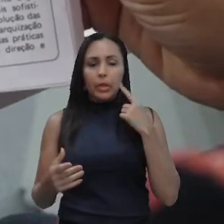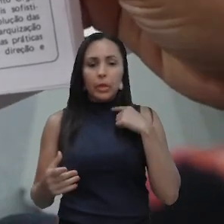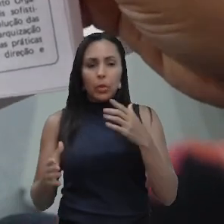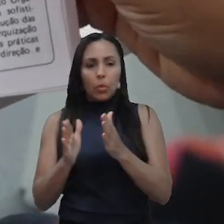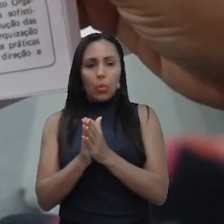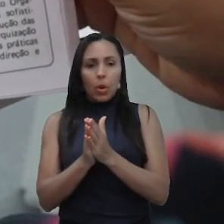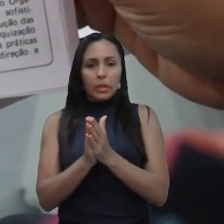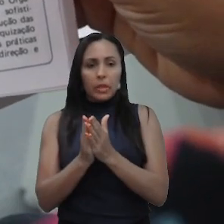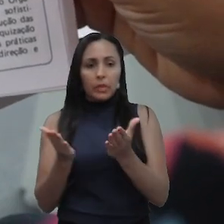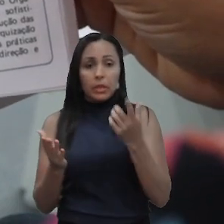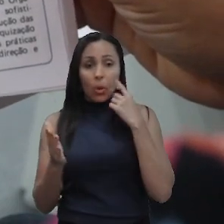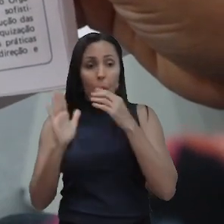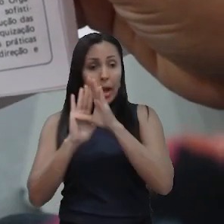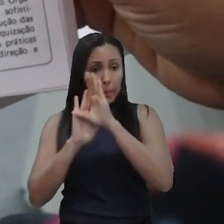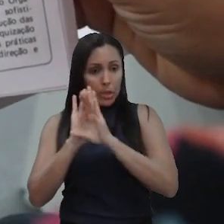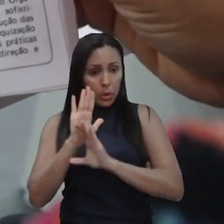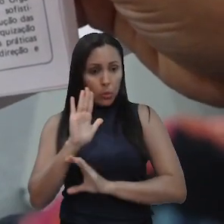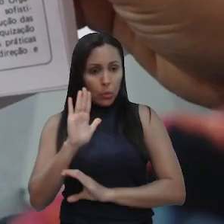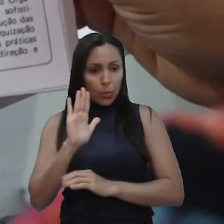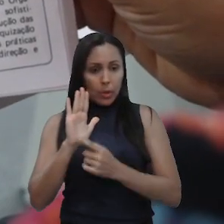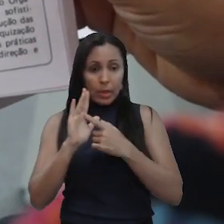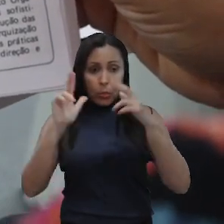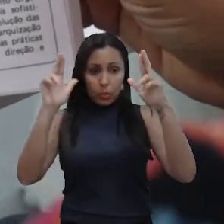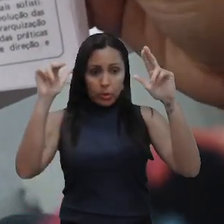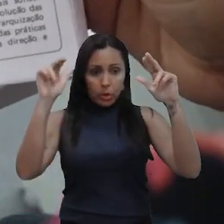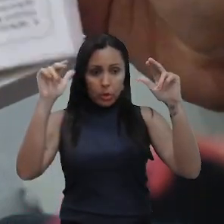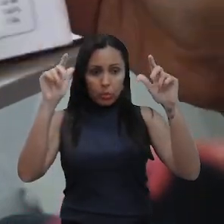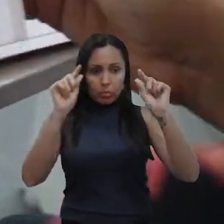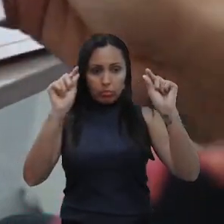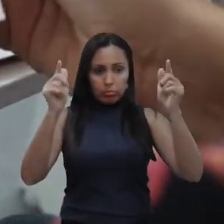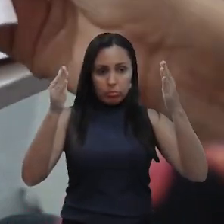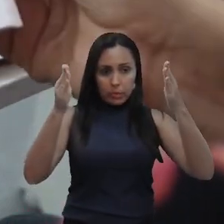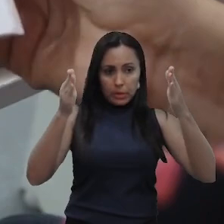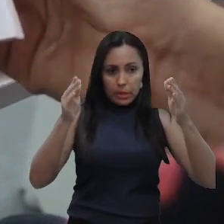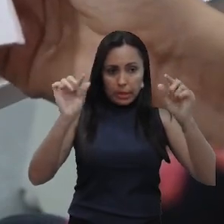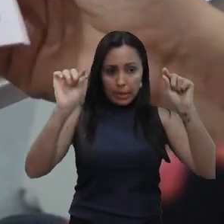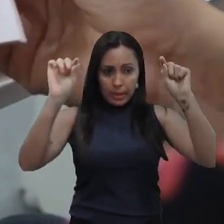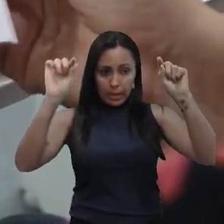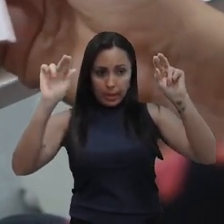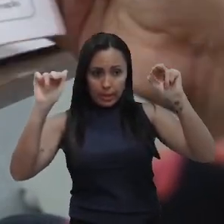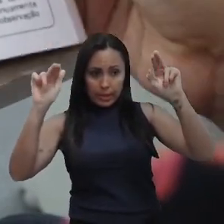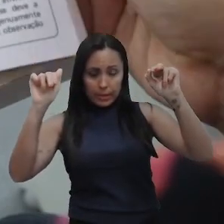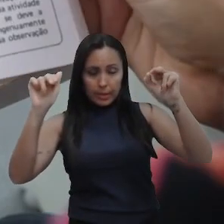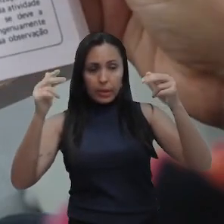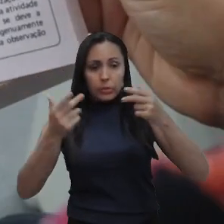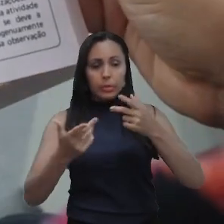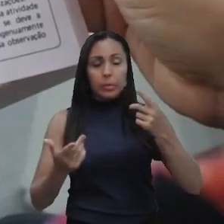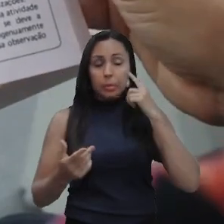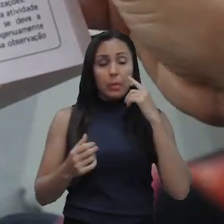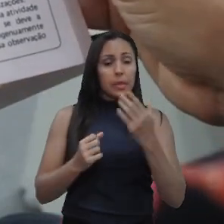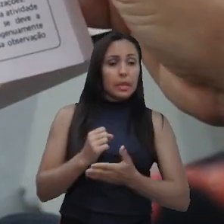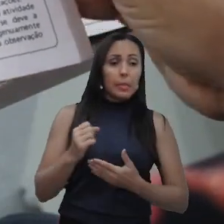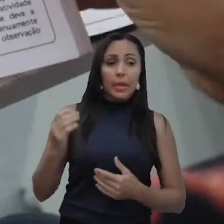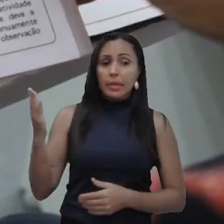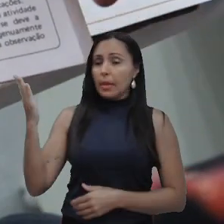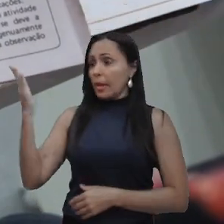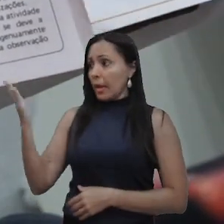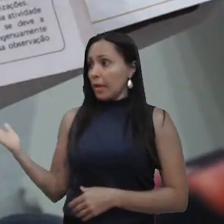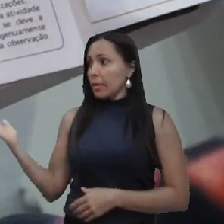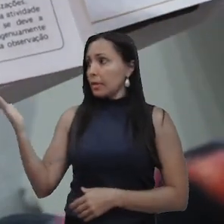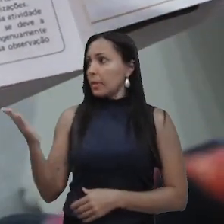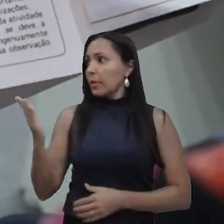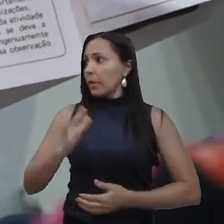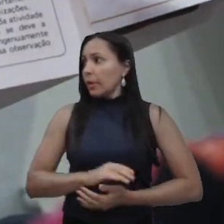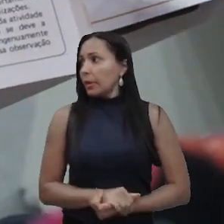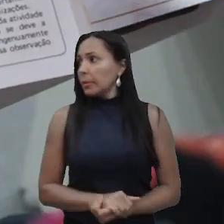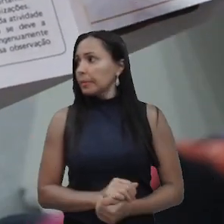fosse de capítulos, e a gente tem um título centralizado, mas basicamente é isso, ó. Quando começa um capítulo também aqui, ó,